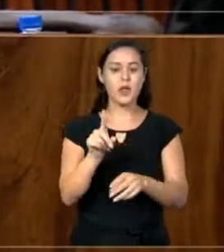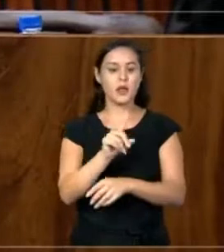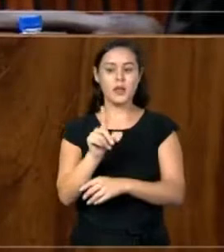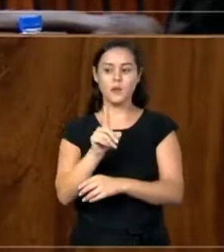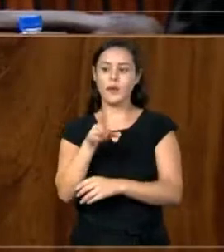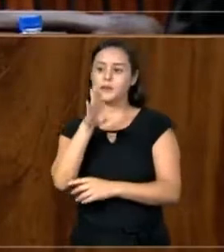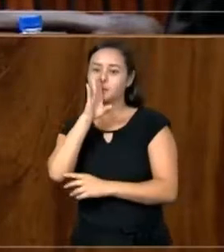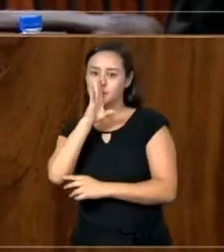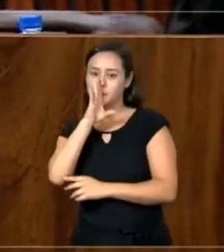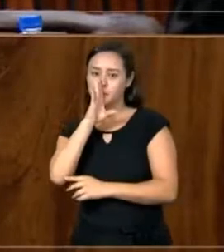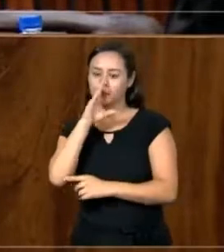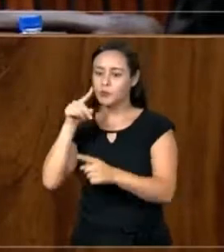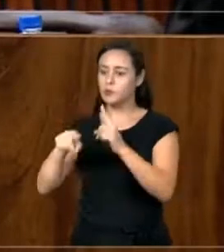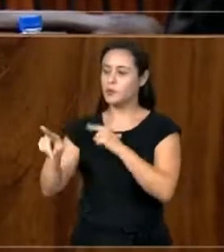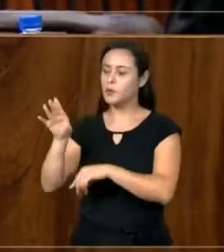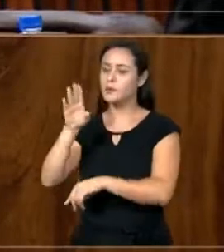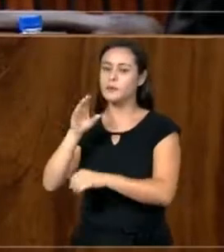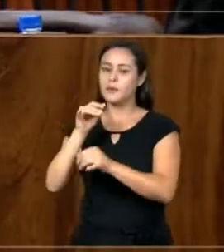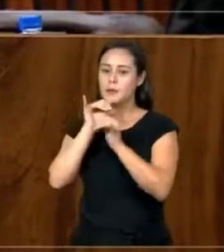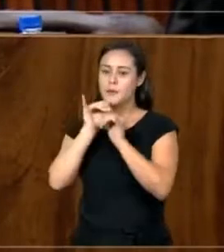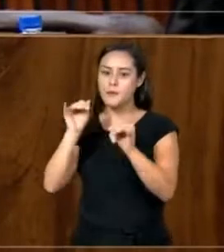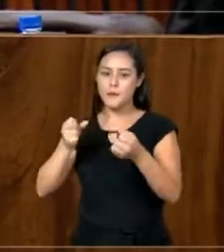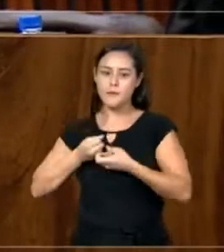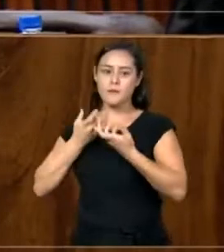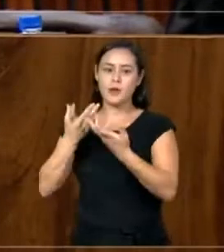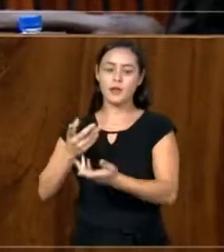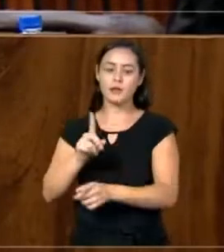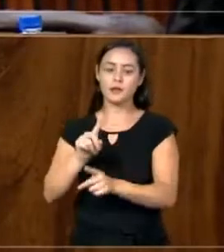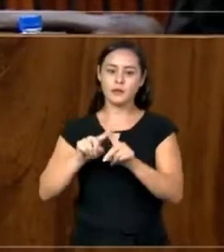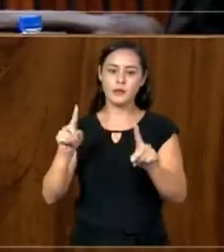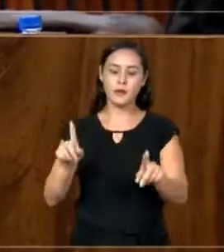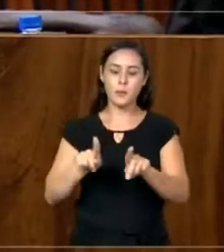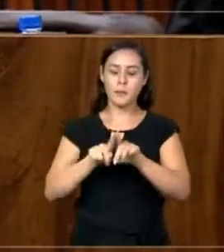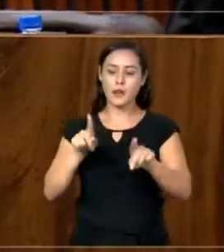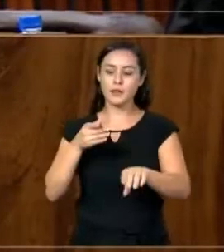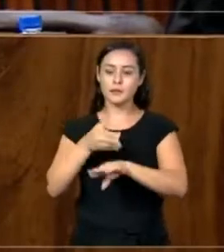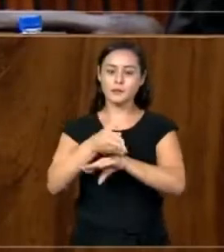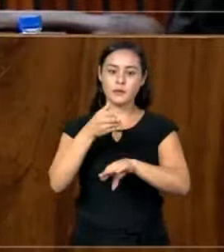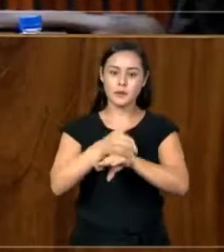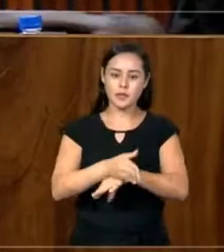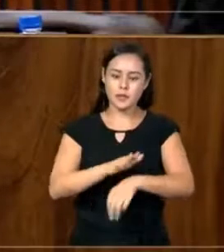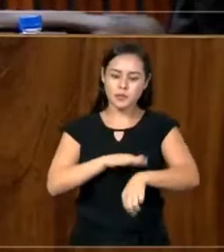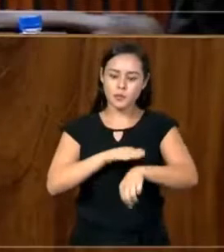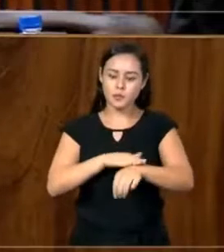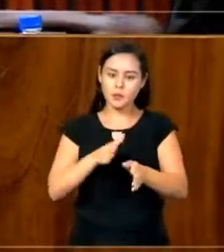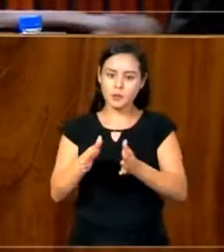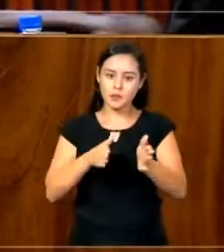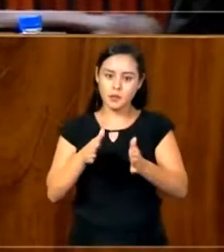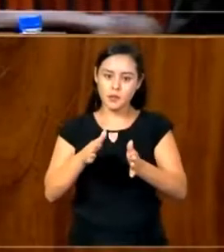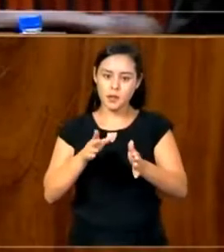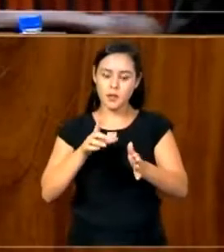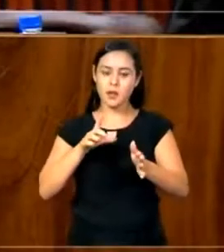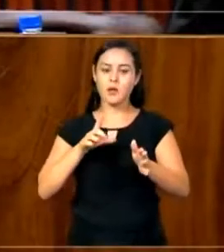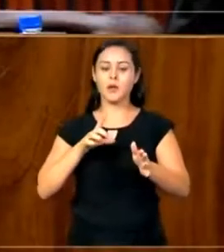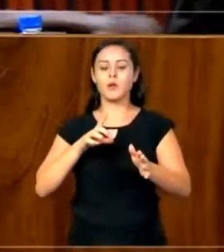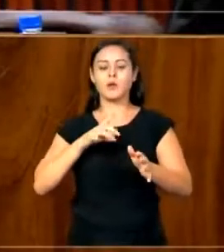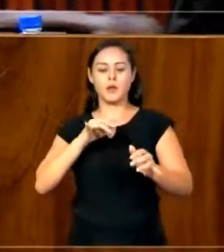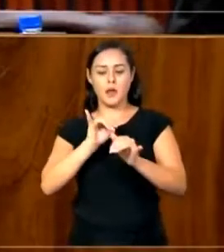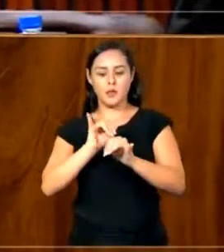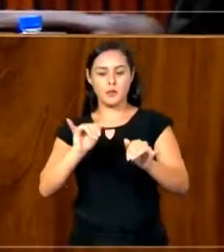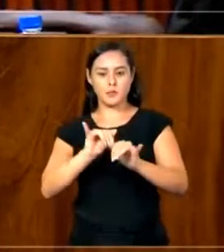mas de impedimento temporário de acesso a ferramentas de comunicação